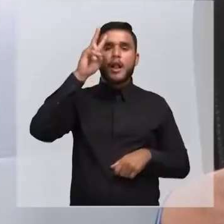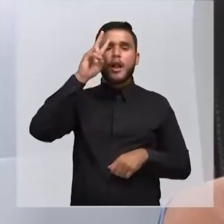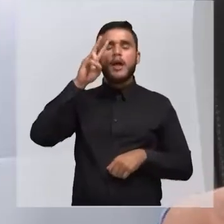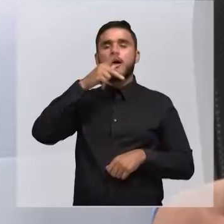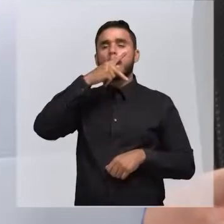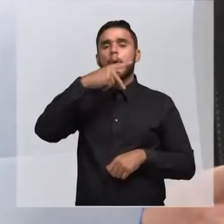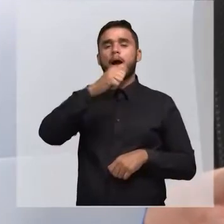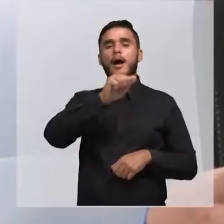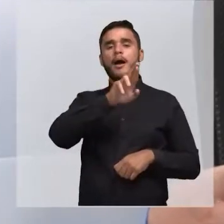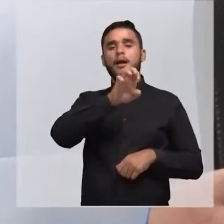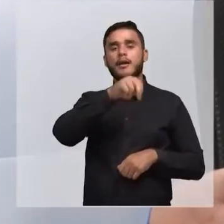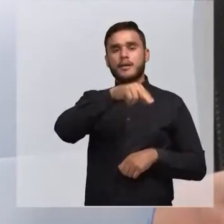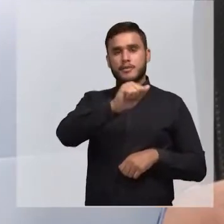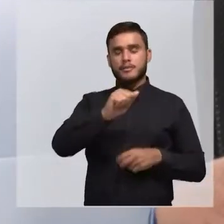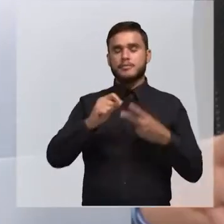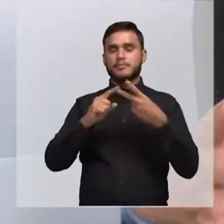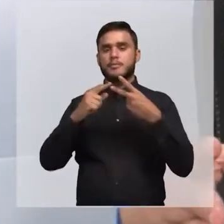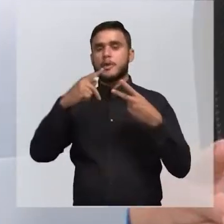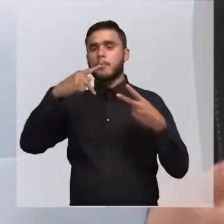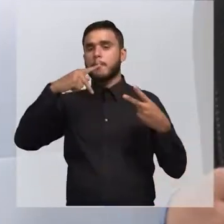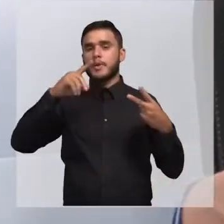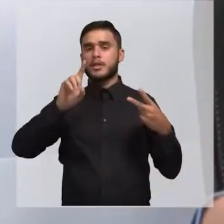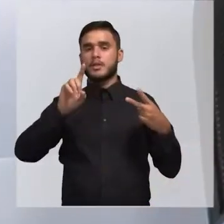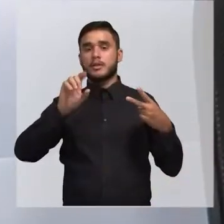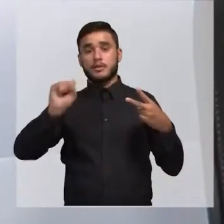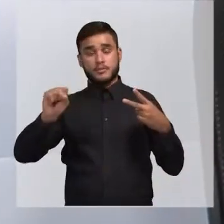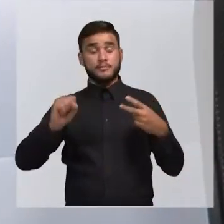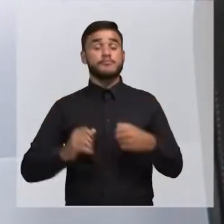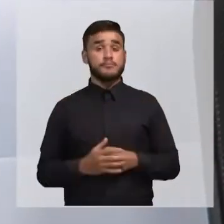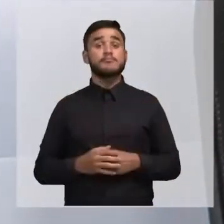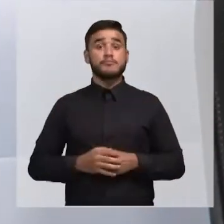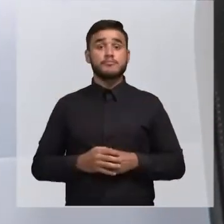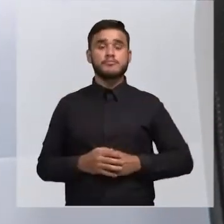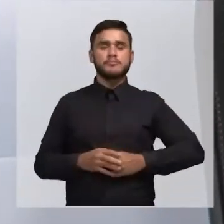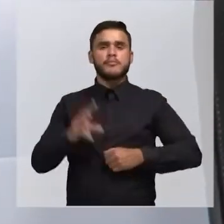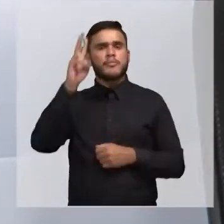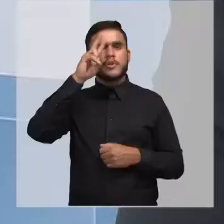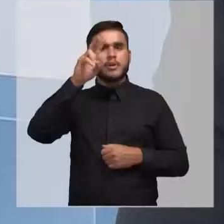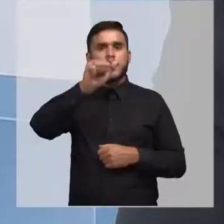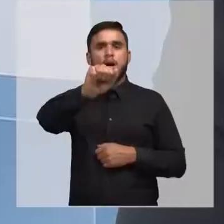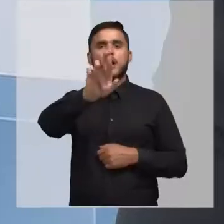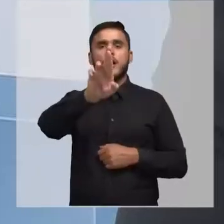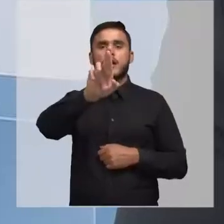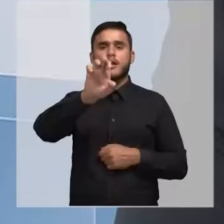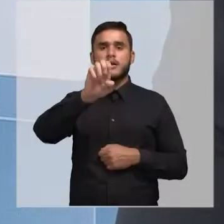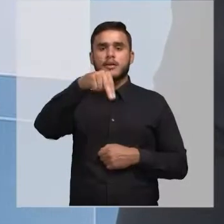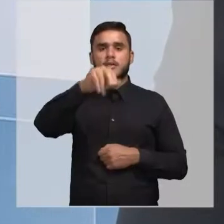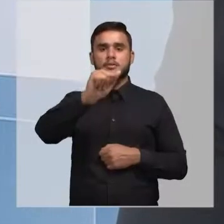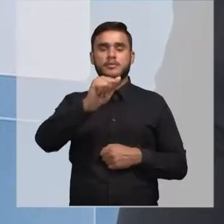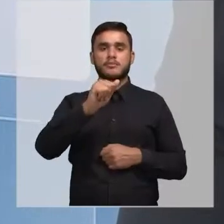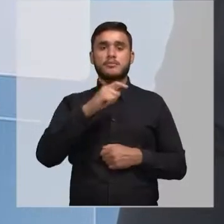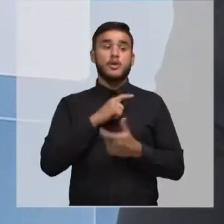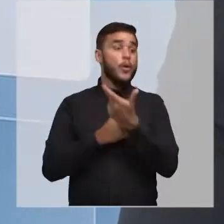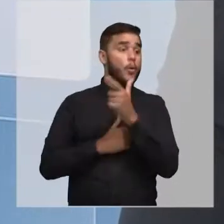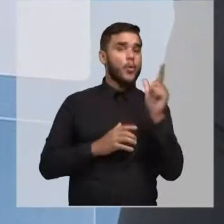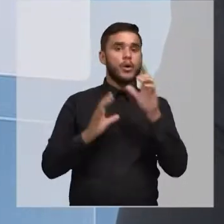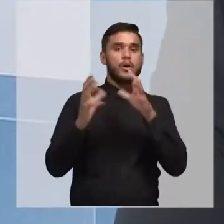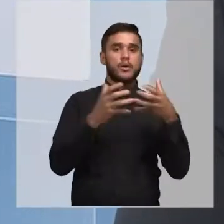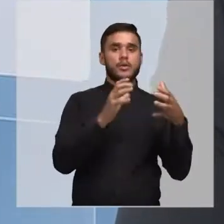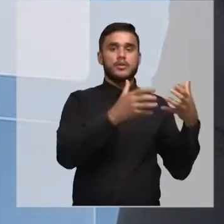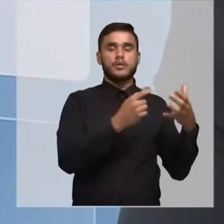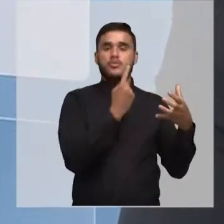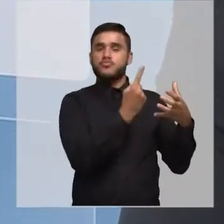uma aliança, tinha uma base aliada tão grande como tem Camilo hoje. A Arena era tão grande que eles tinham a sublegenda, né? Arena 1, Arena